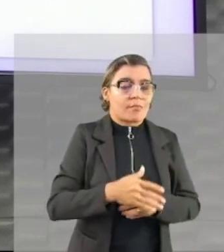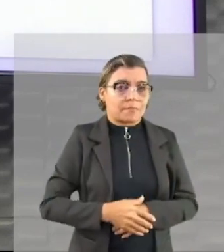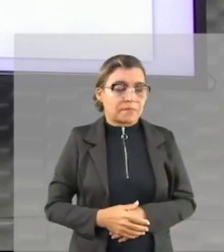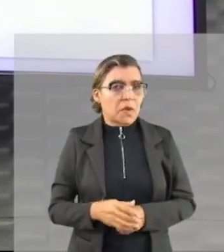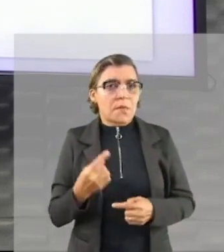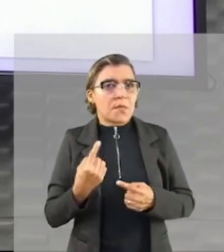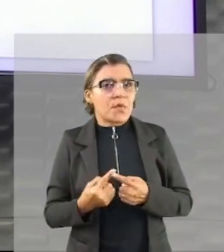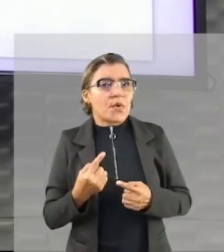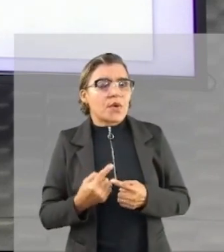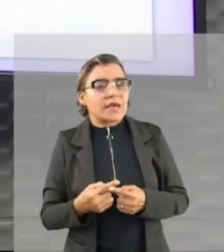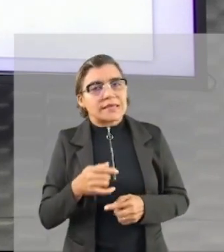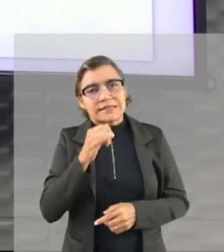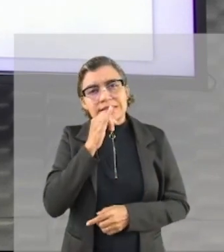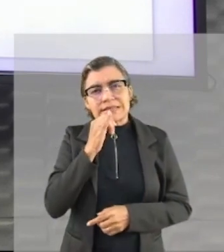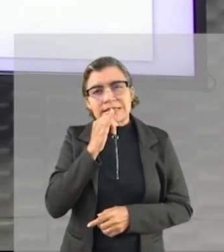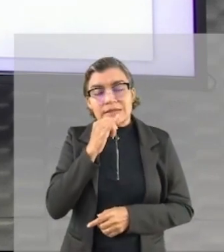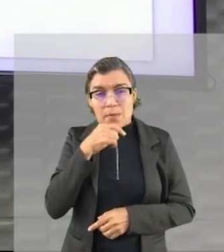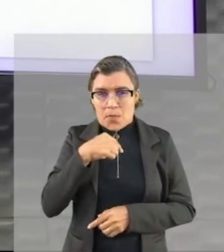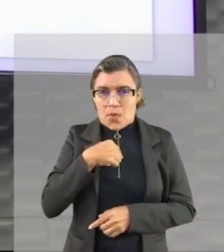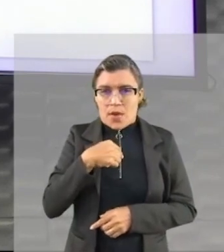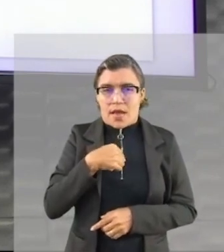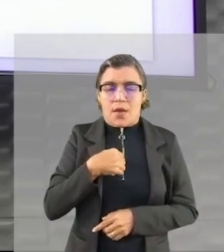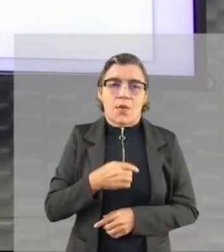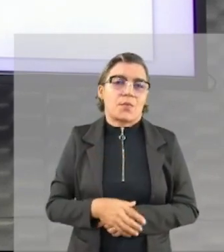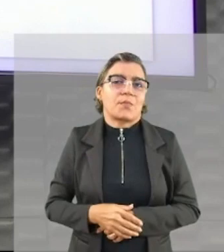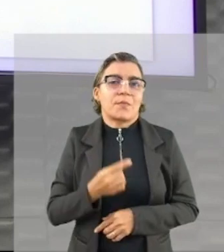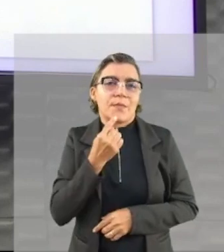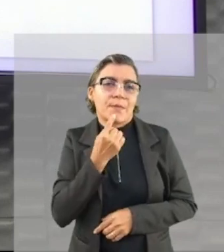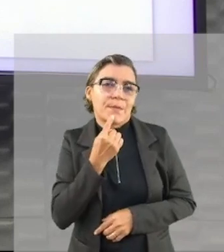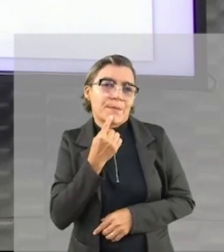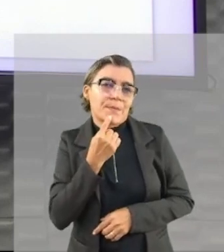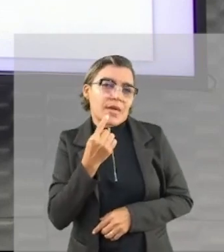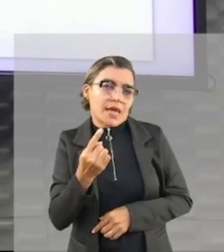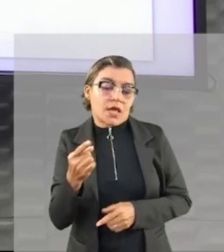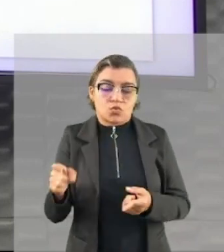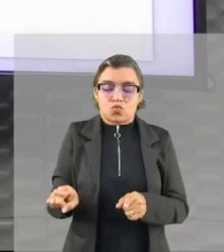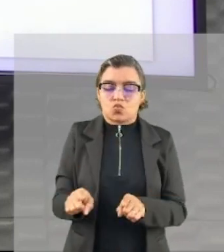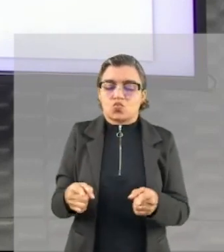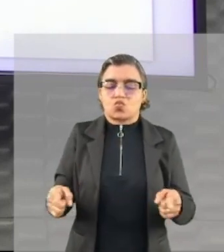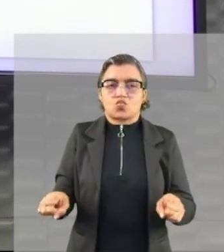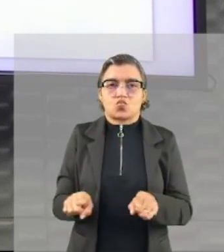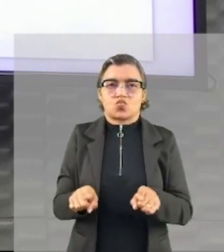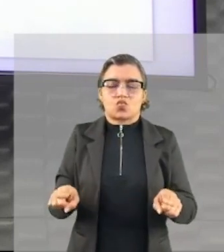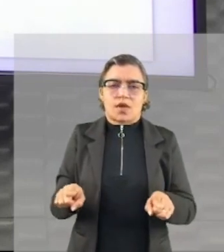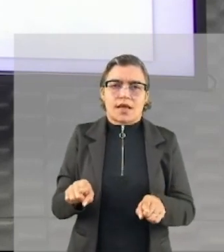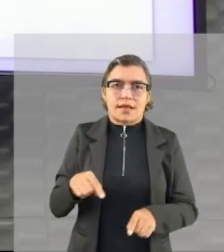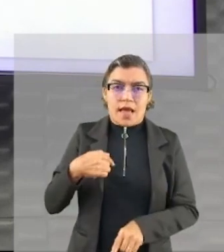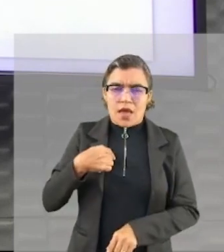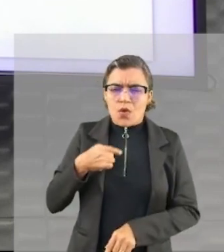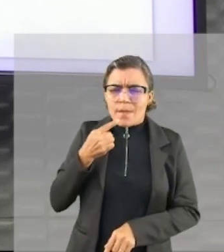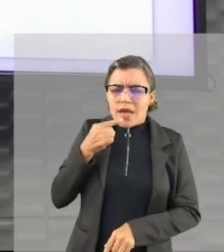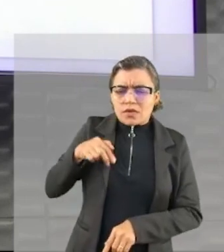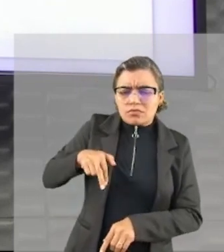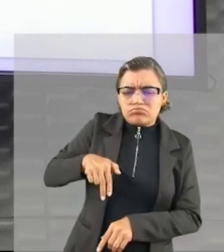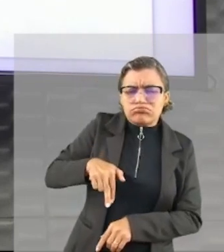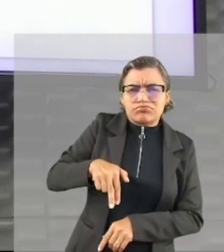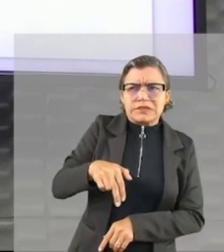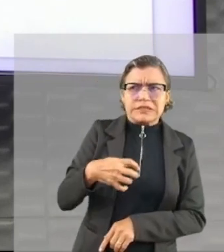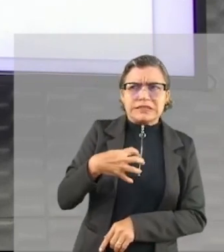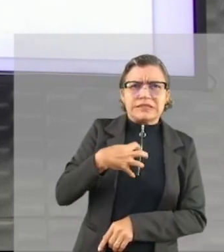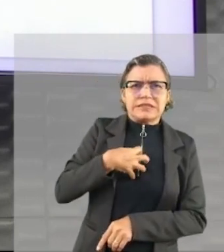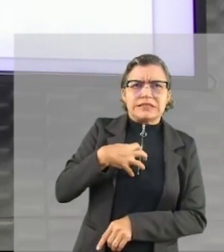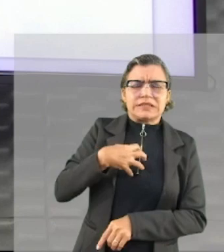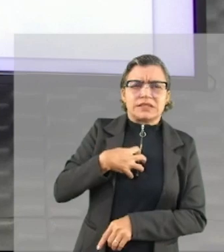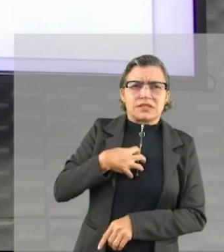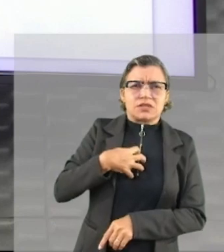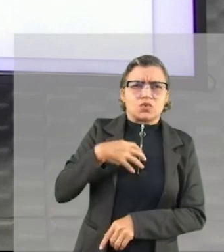quando eu passo ao lado, próximo de uma churrasqueira, eu sinto um negócio no meu